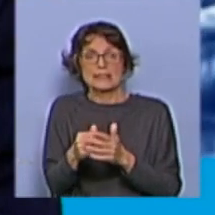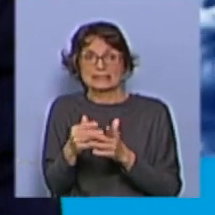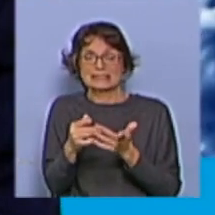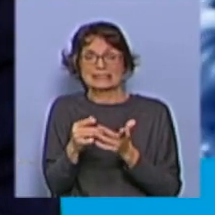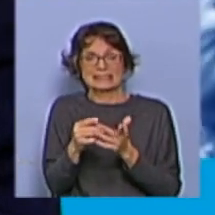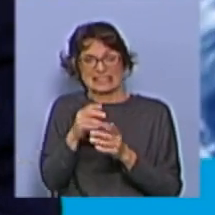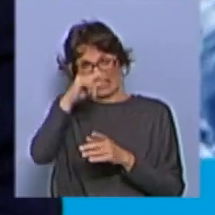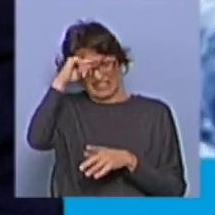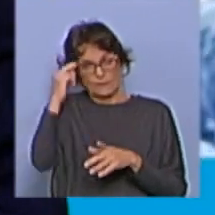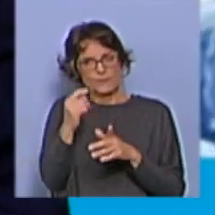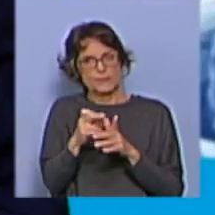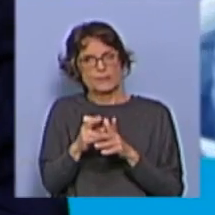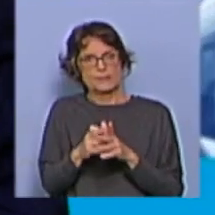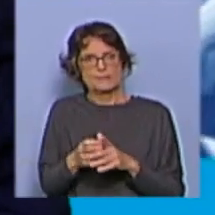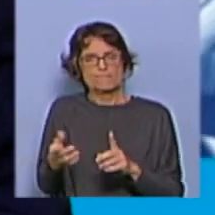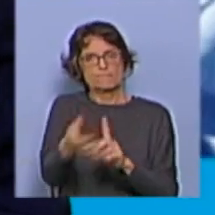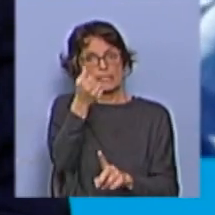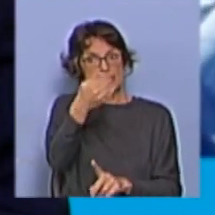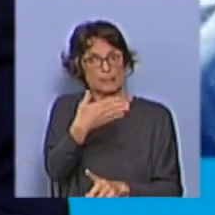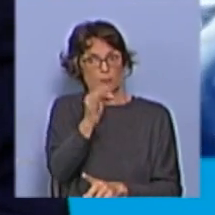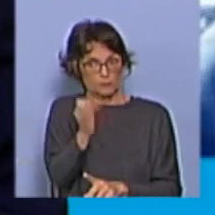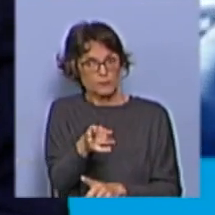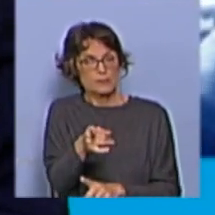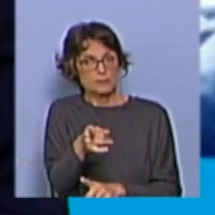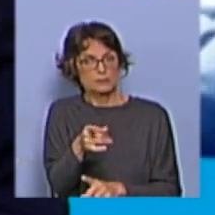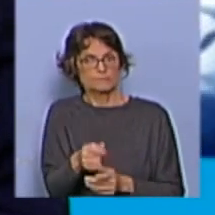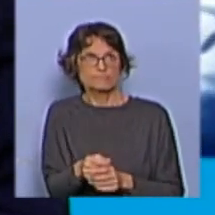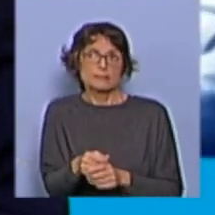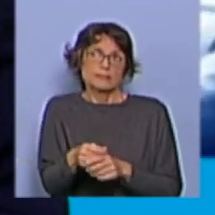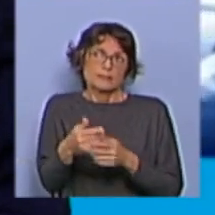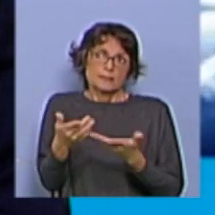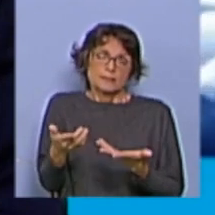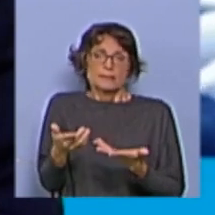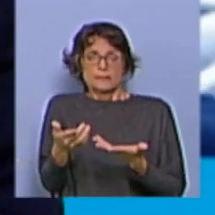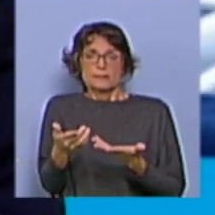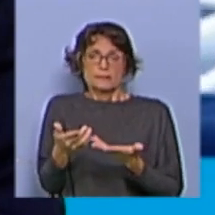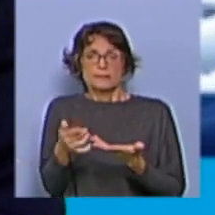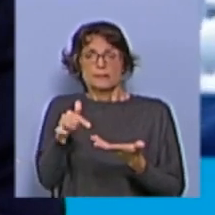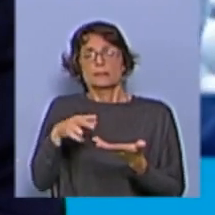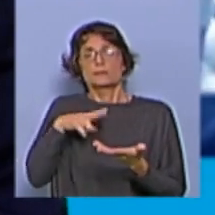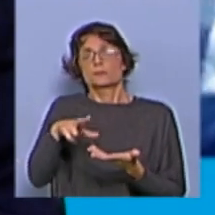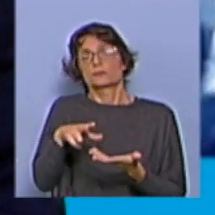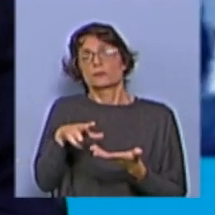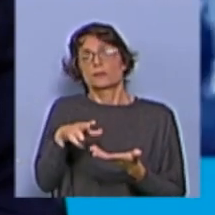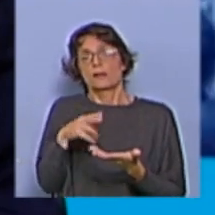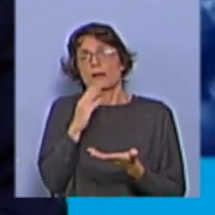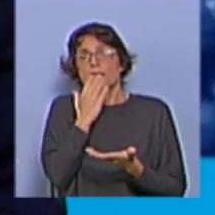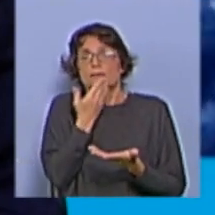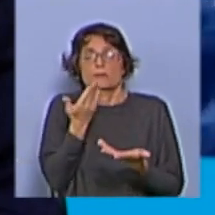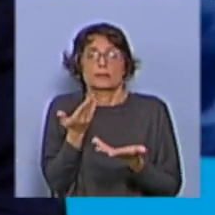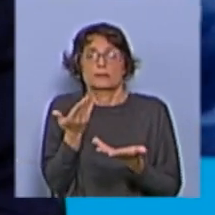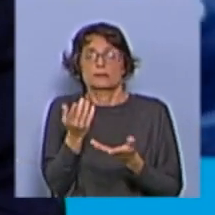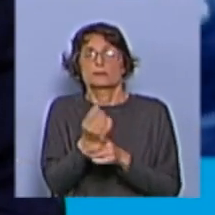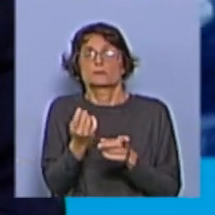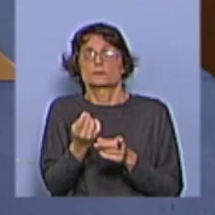a dificuldade. Certas questões põem-se também de outro modo em Portugal. Vemos que recentemente